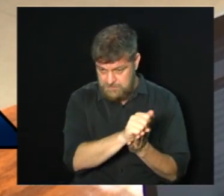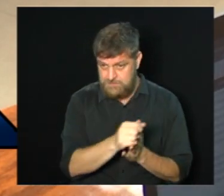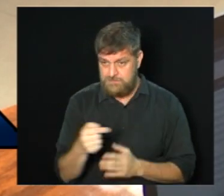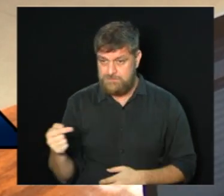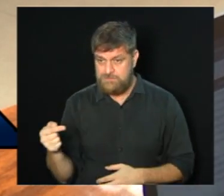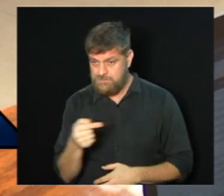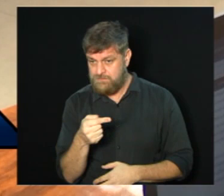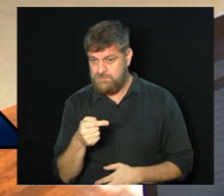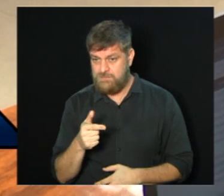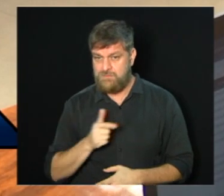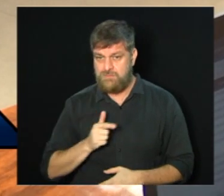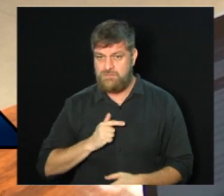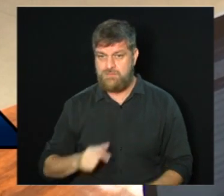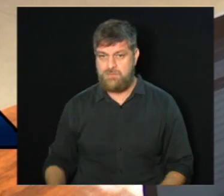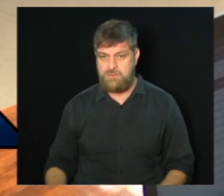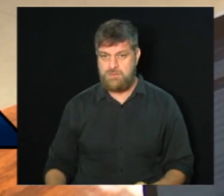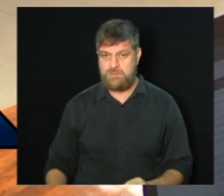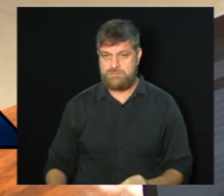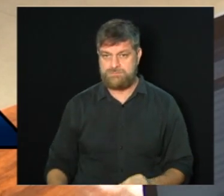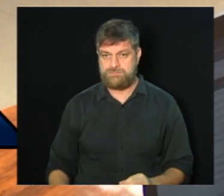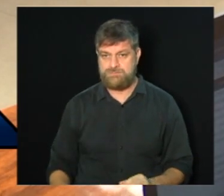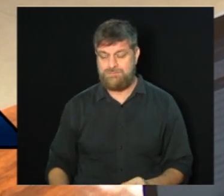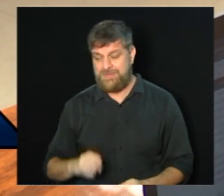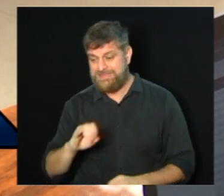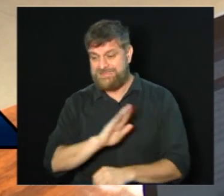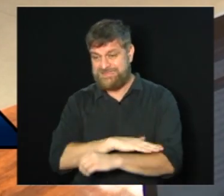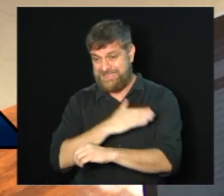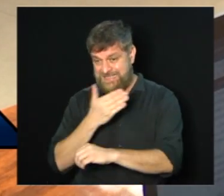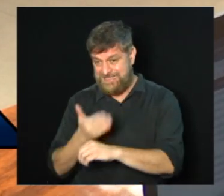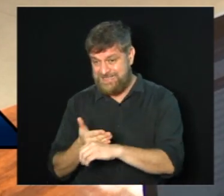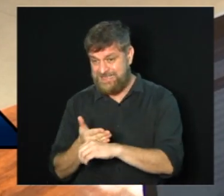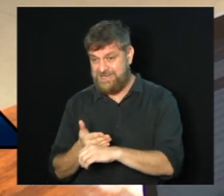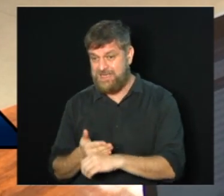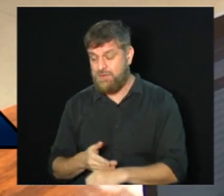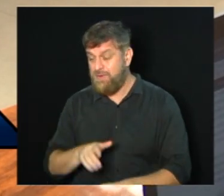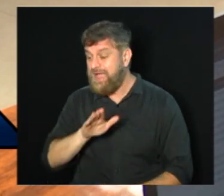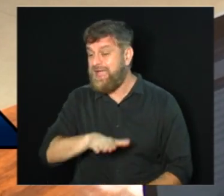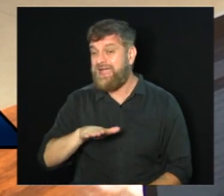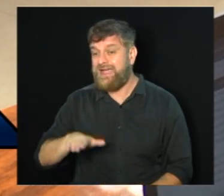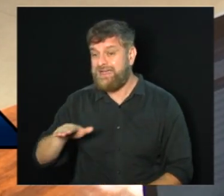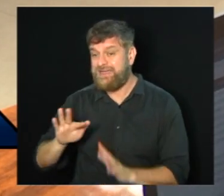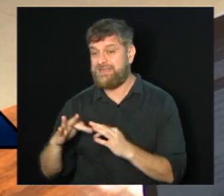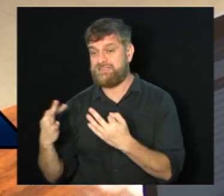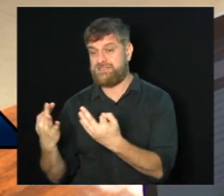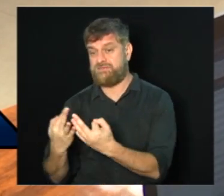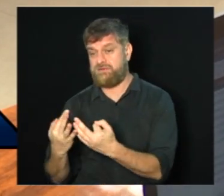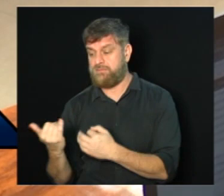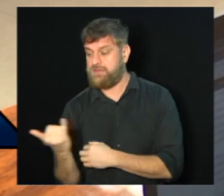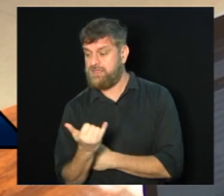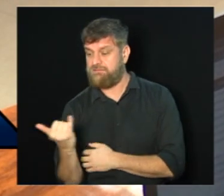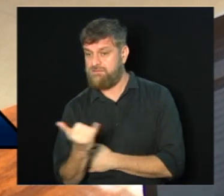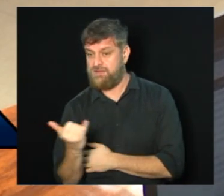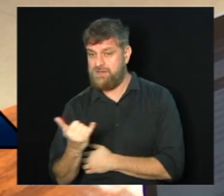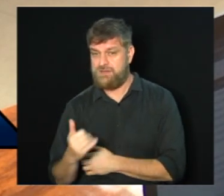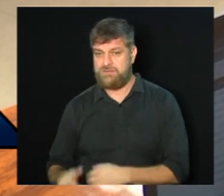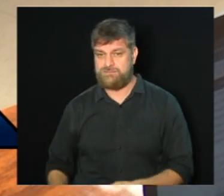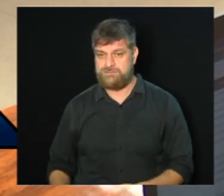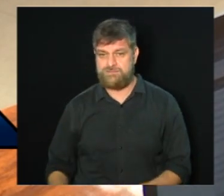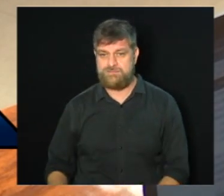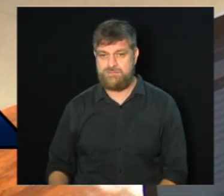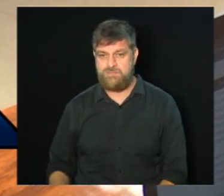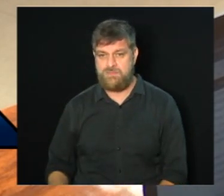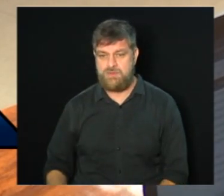a definição, se é período integral ou não da criança, é da própria criança, da família. Mas se todas